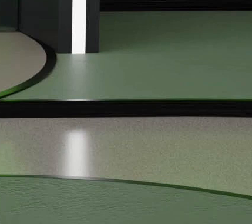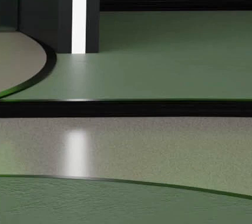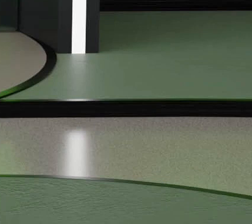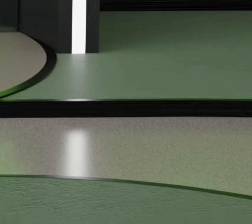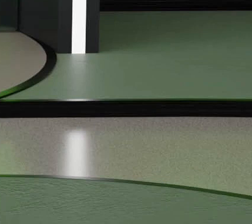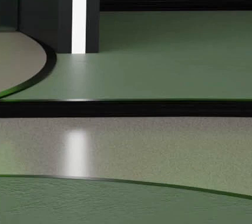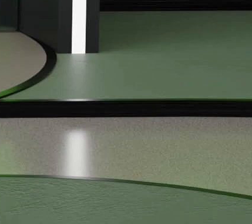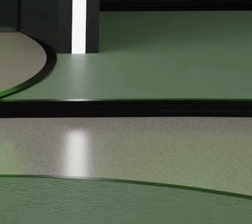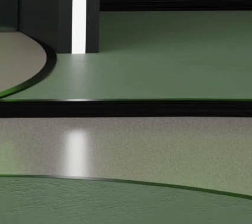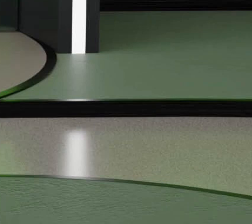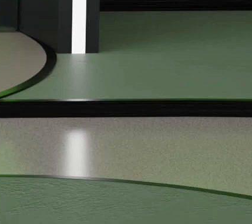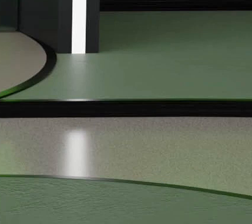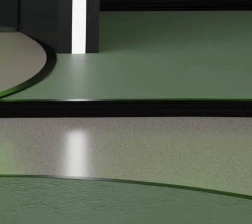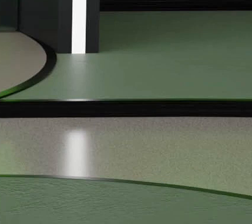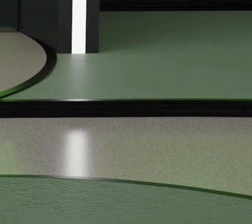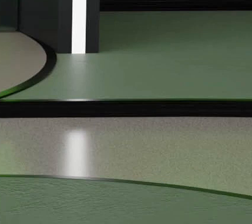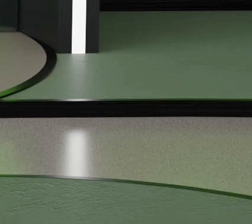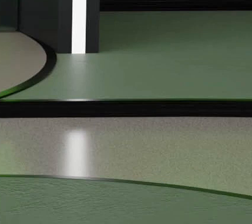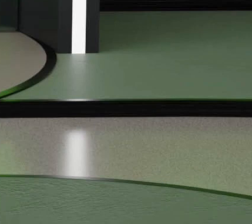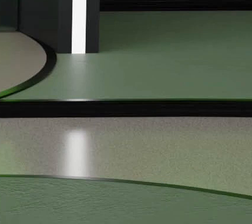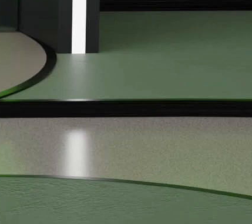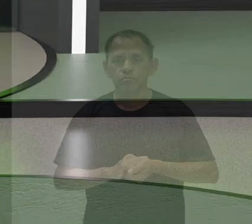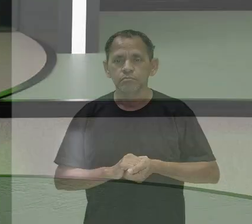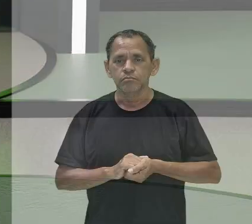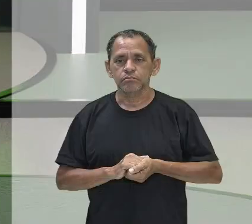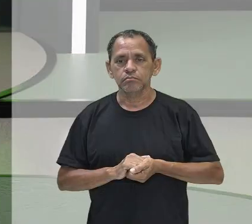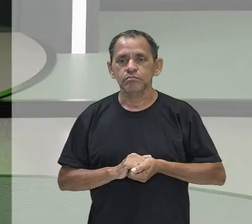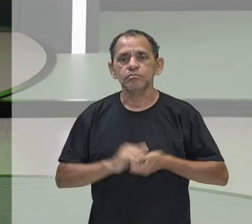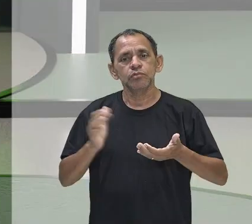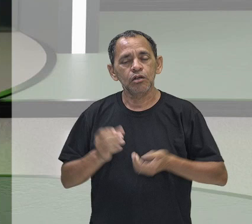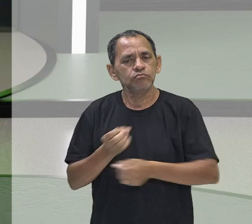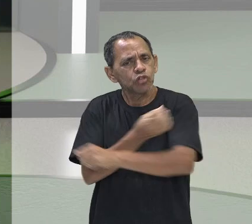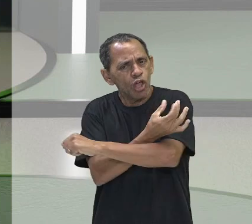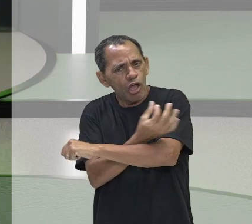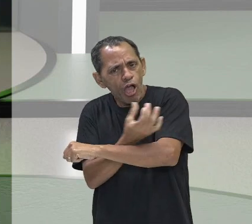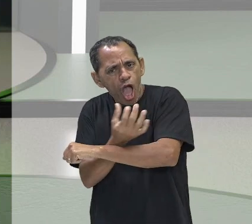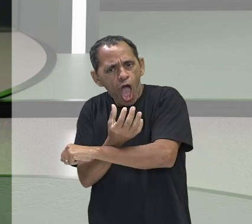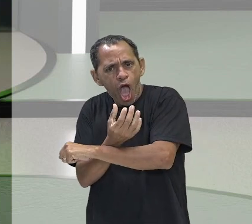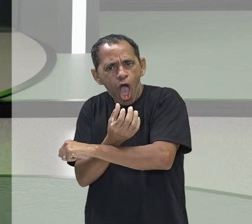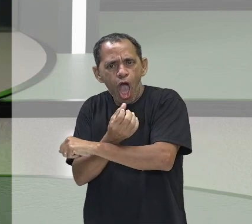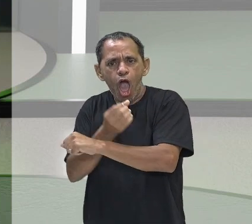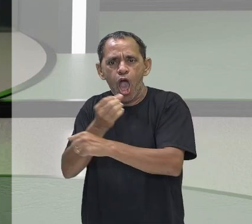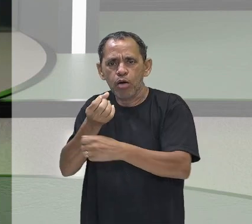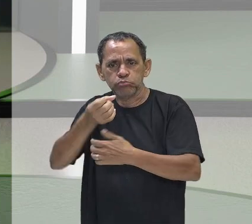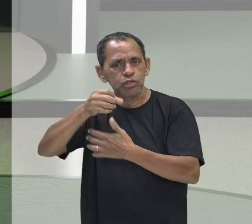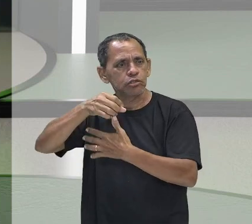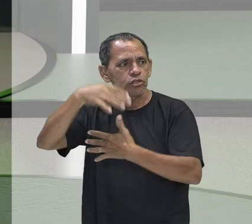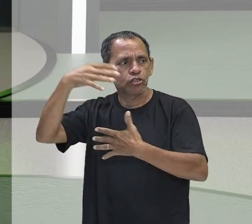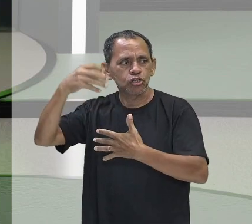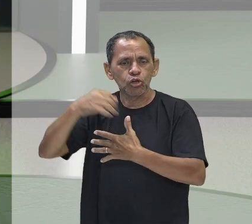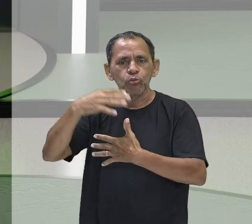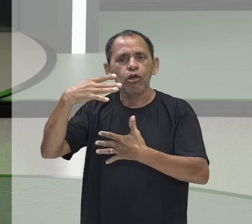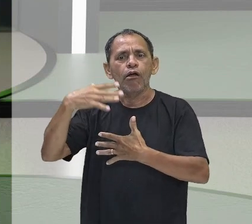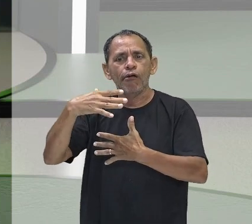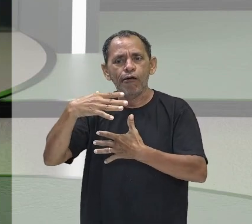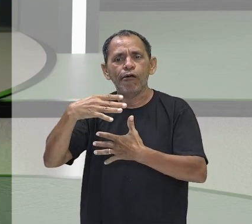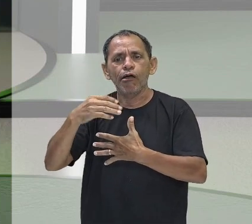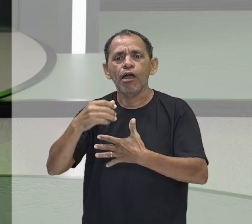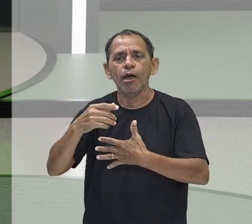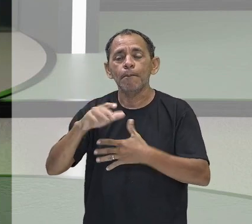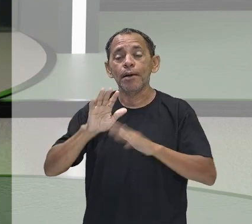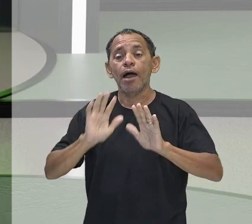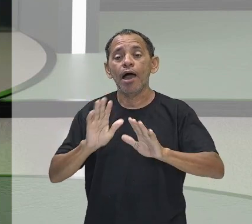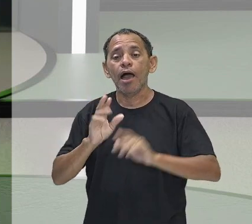humana? Bem, a planta que brilha, a gente vai já falar um pouquinho sobre ela, mas o rato tem aí